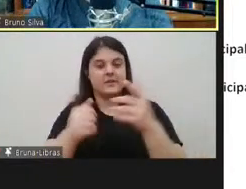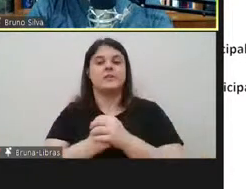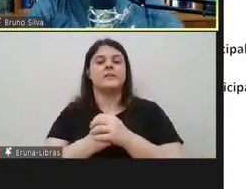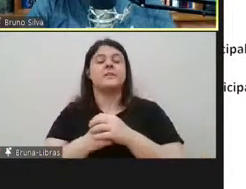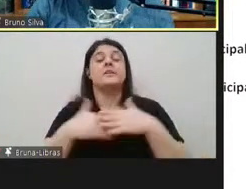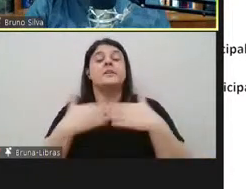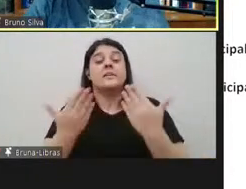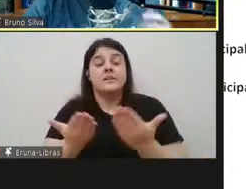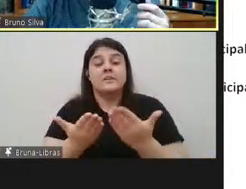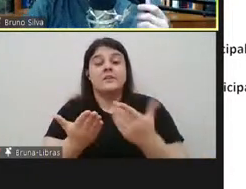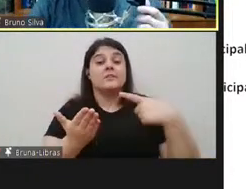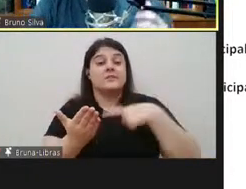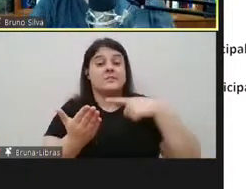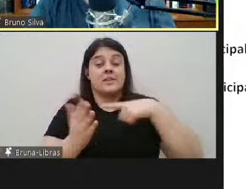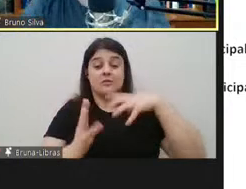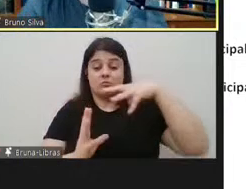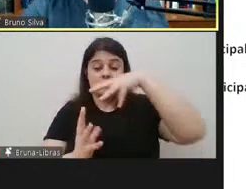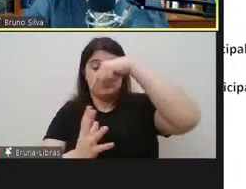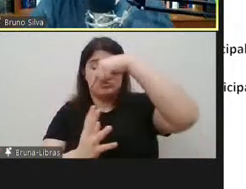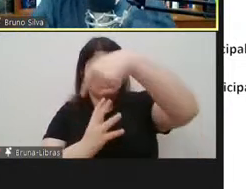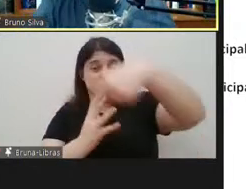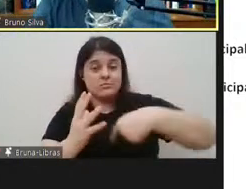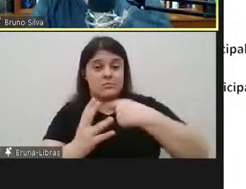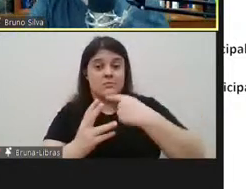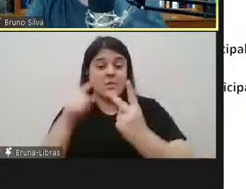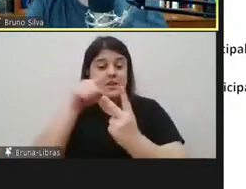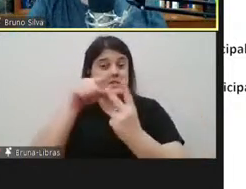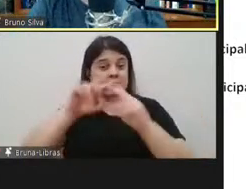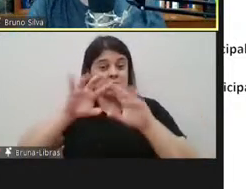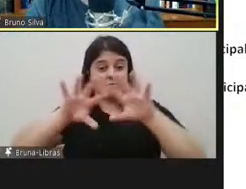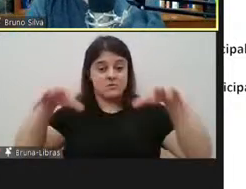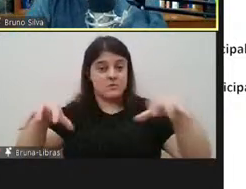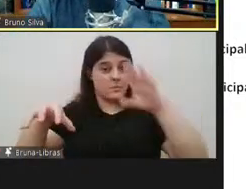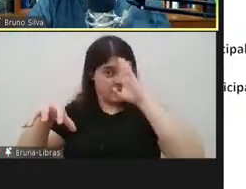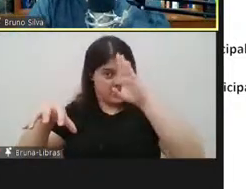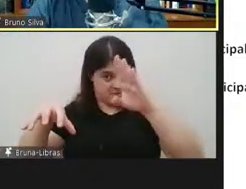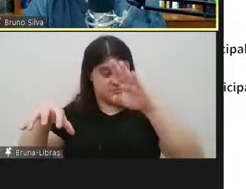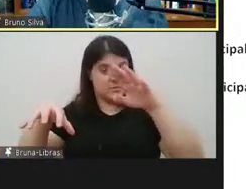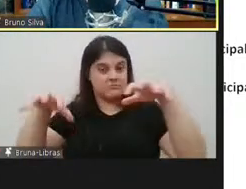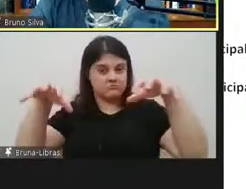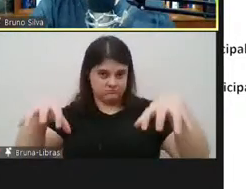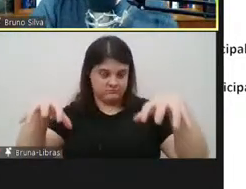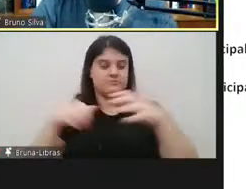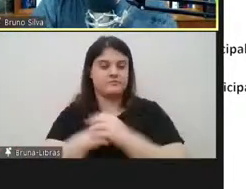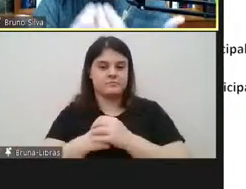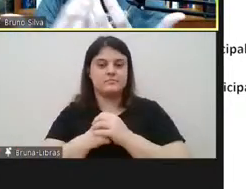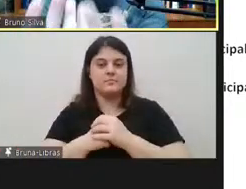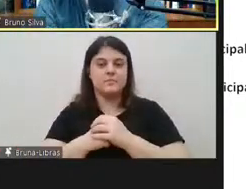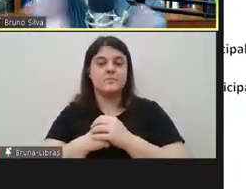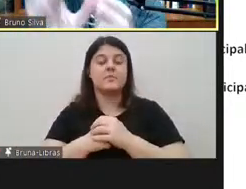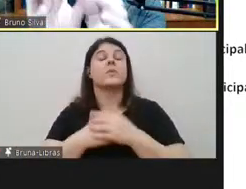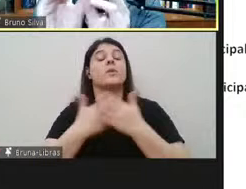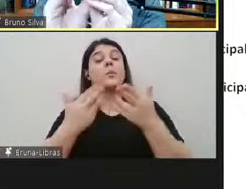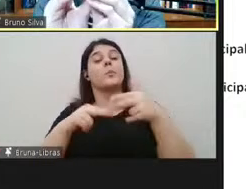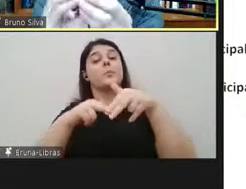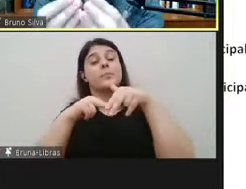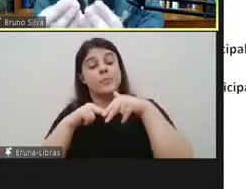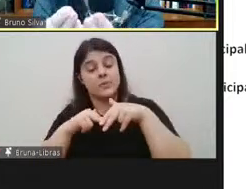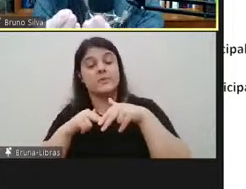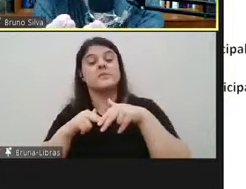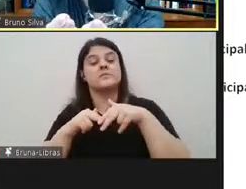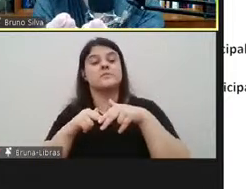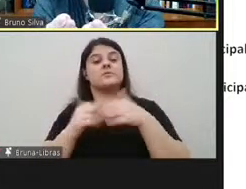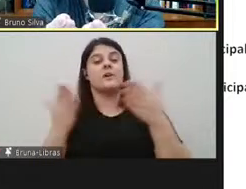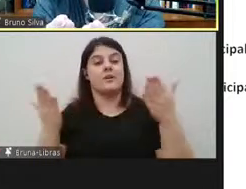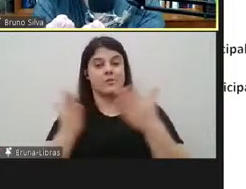então o que que acaba acontecendo você tem no mundo essas duas formas de organização Vamos pensar assim que fica muito mais fácil e portanto nesse